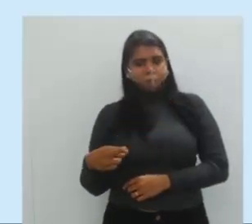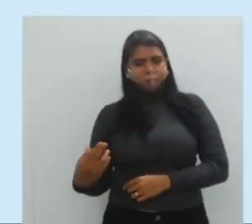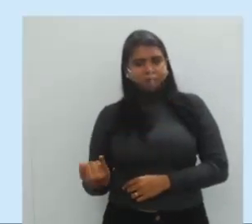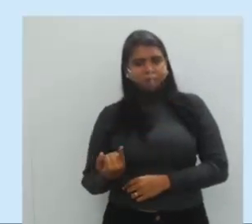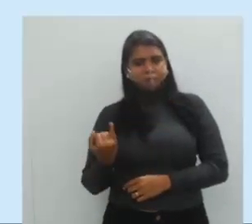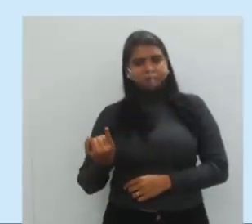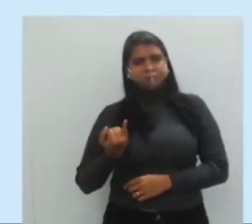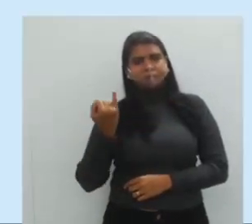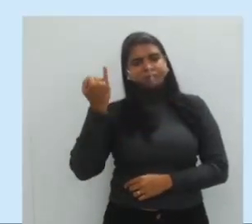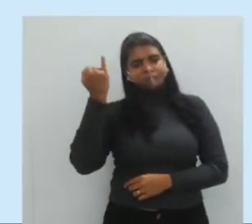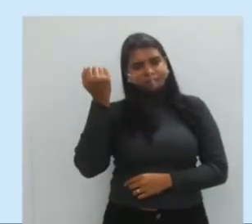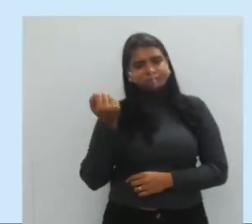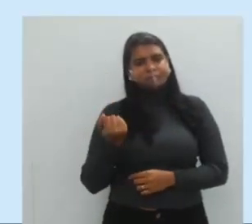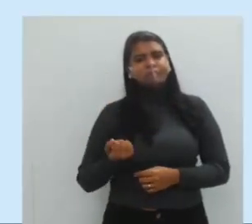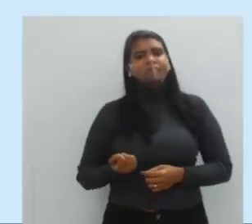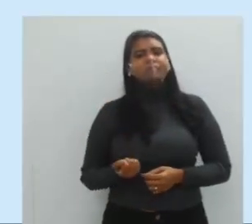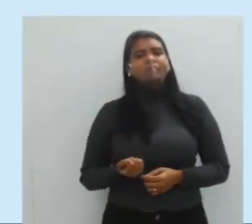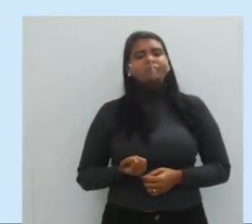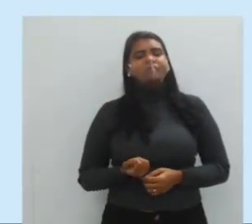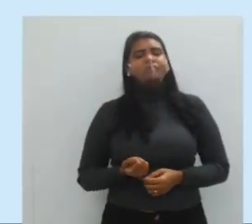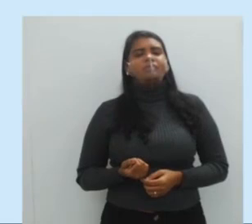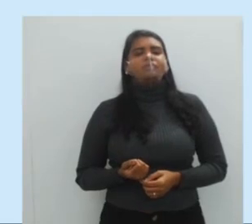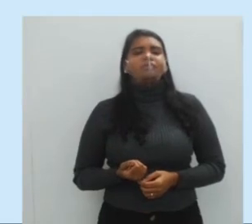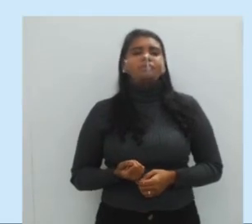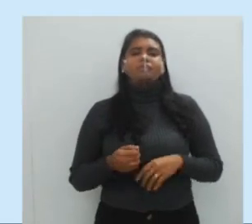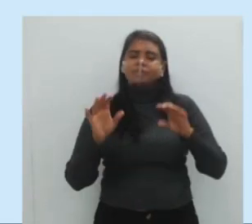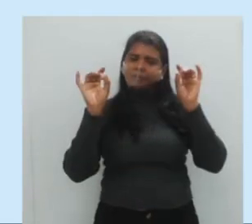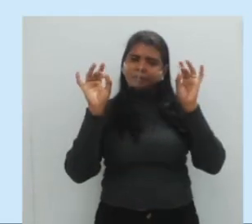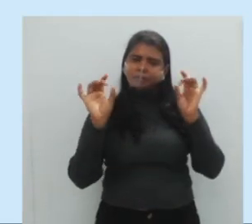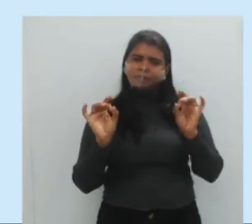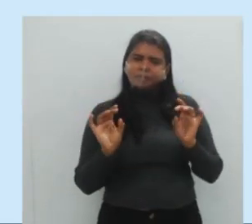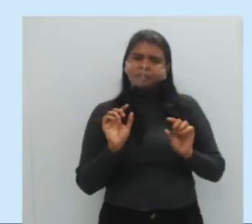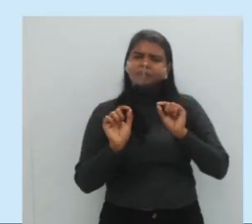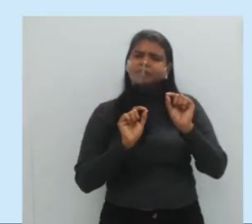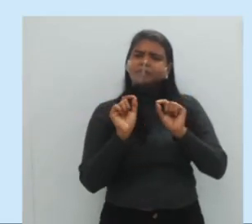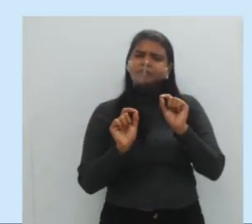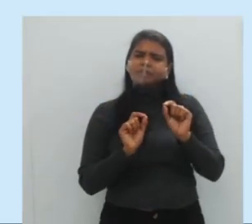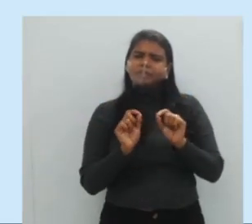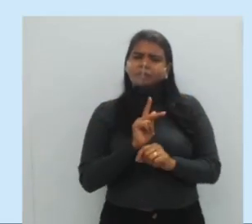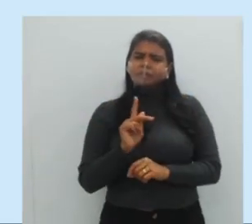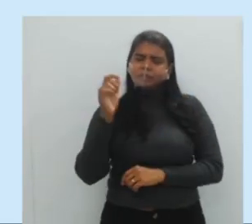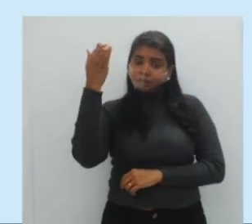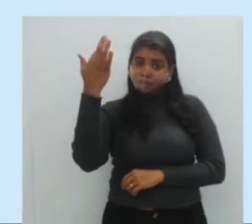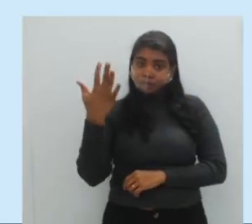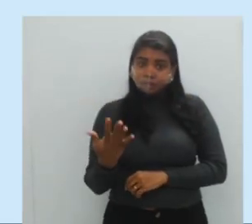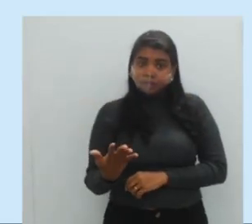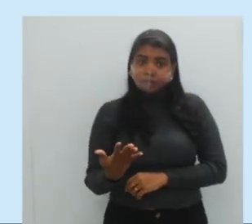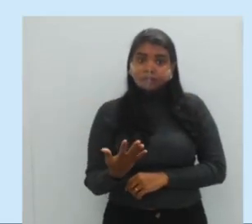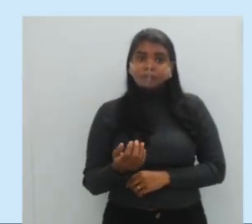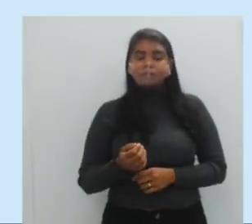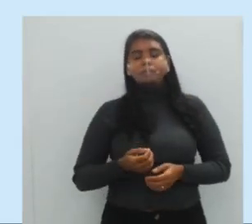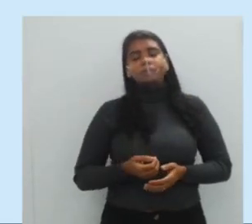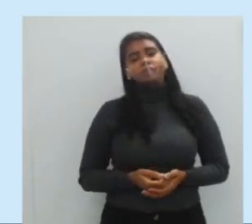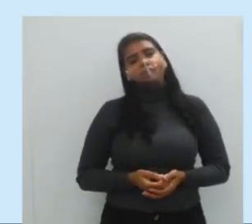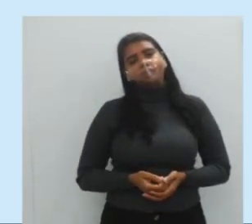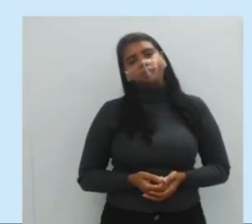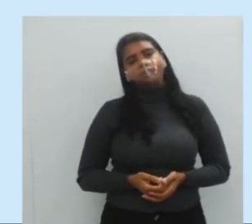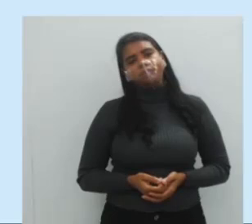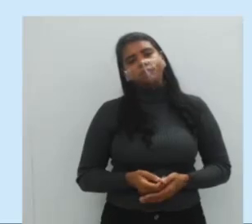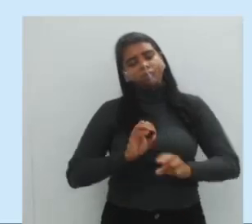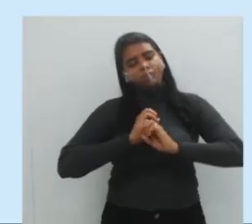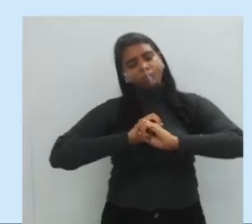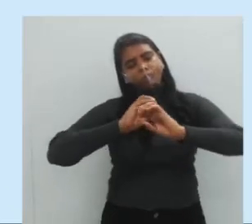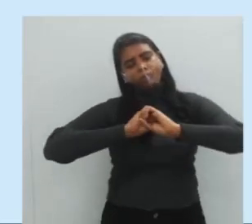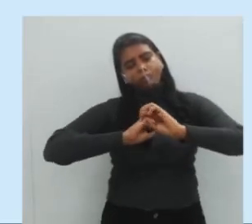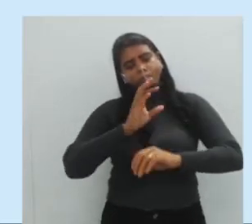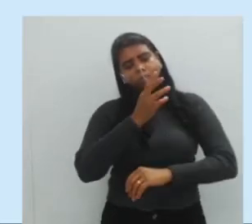religioso importante para esta religião. Então é aquela questão que eu venho batendo sempre nesta tecla.